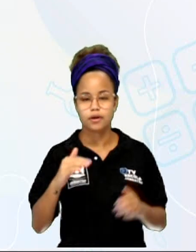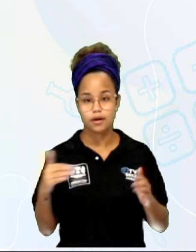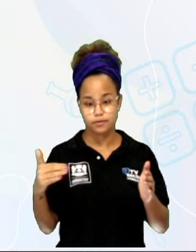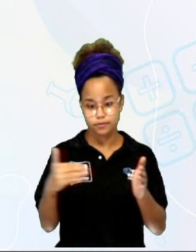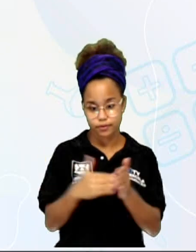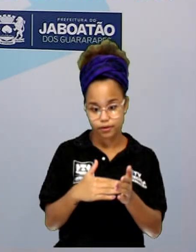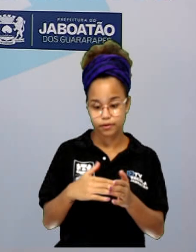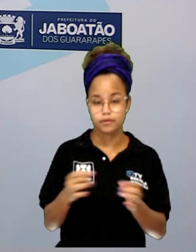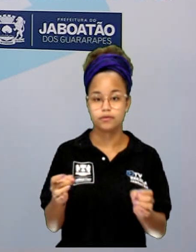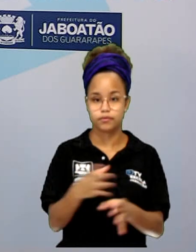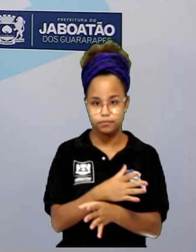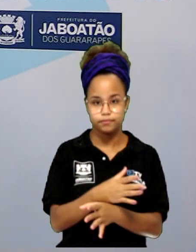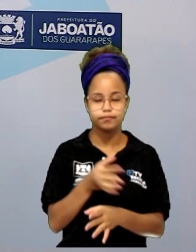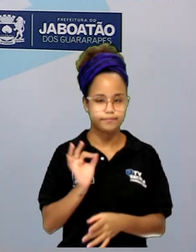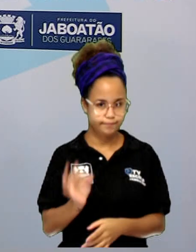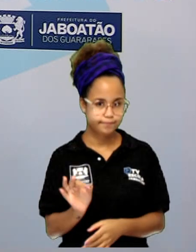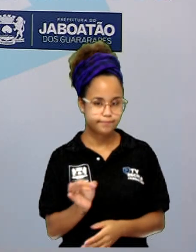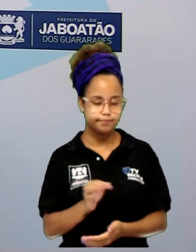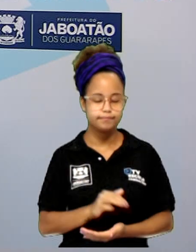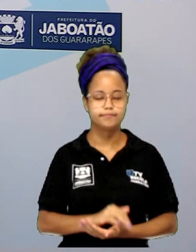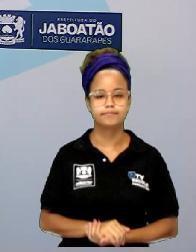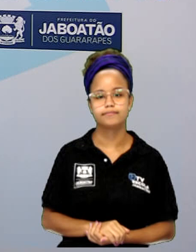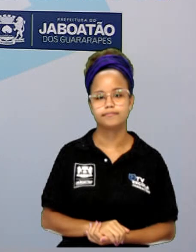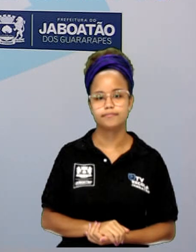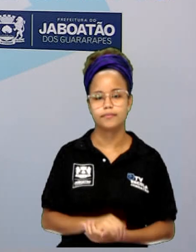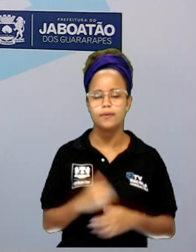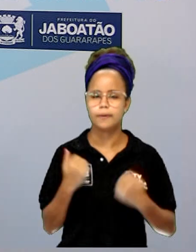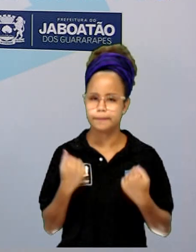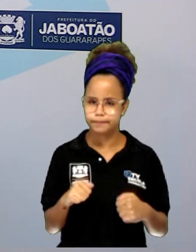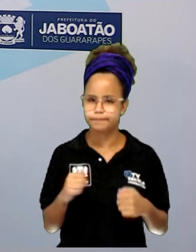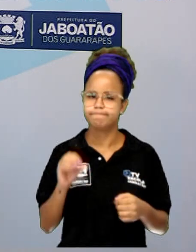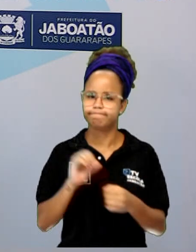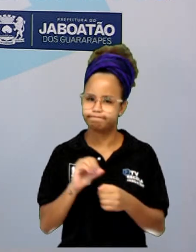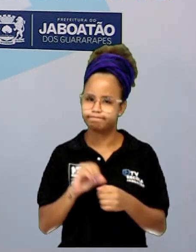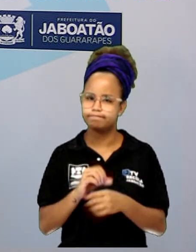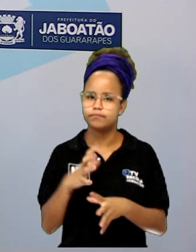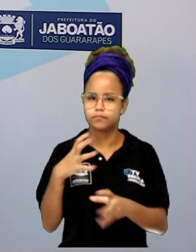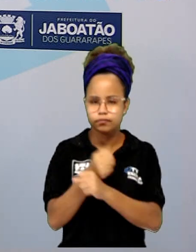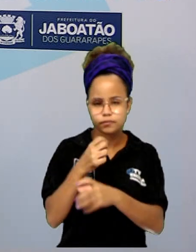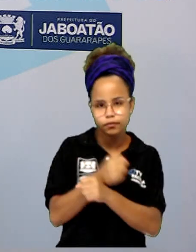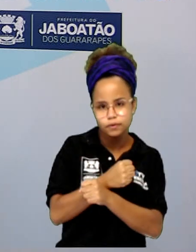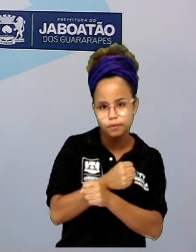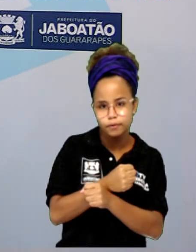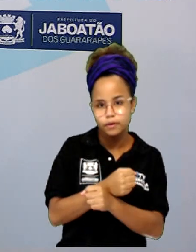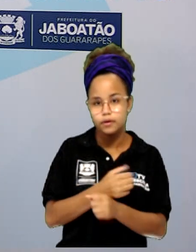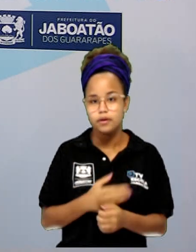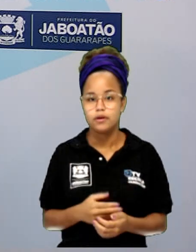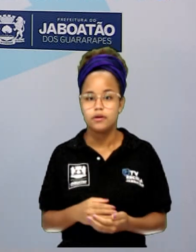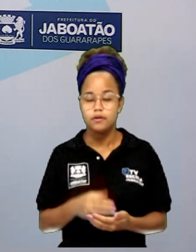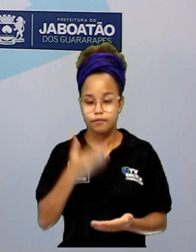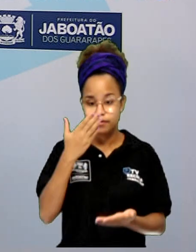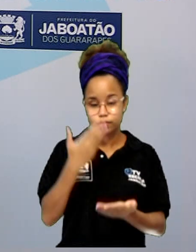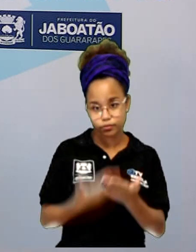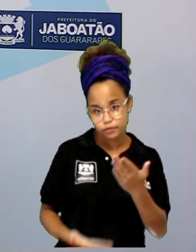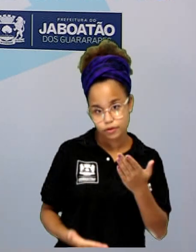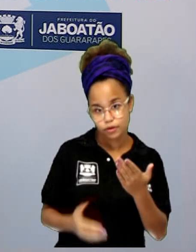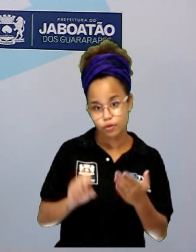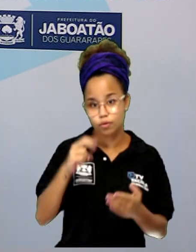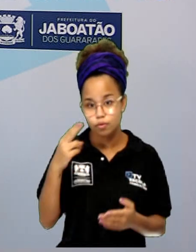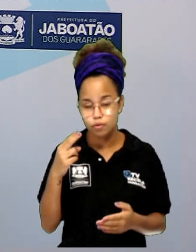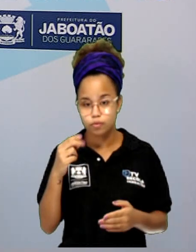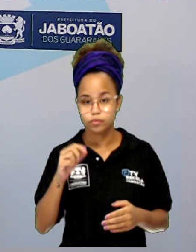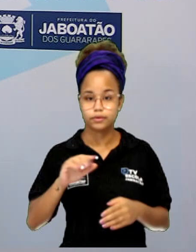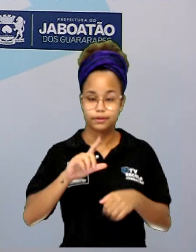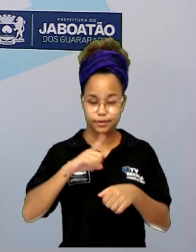conclusão, certo? Então, é necessário fazer esses cálculos para não sobrar nem reagente e nem produtos. É um negócio bem